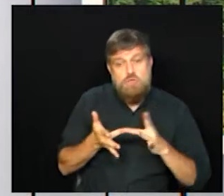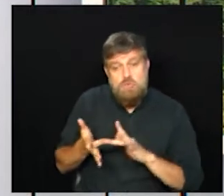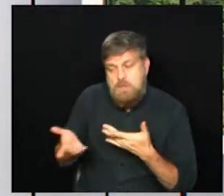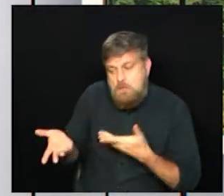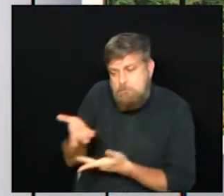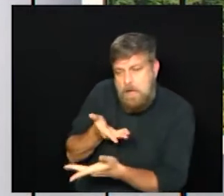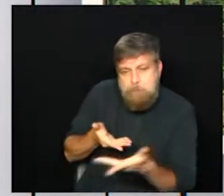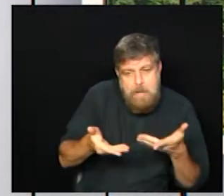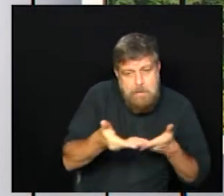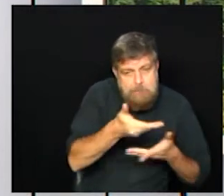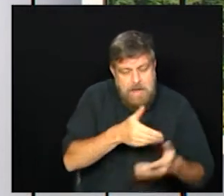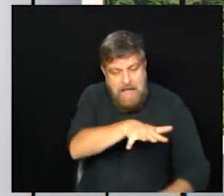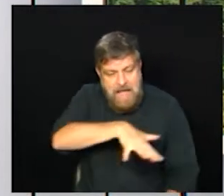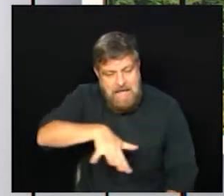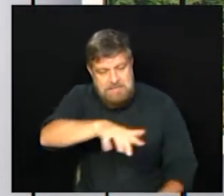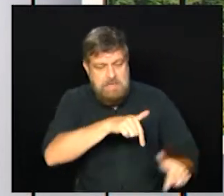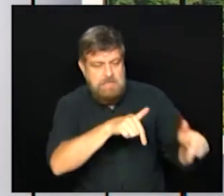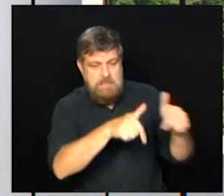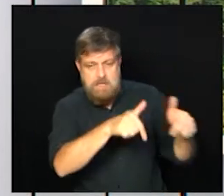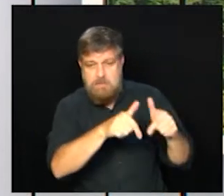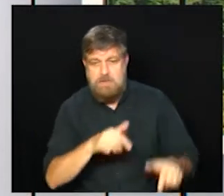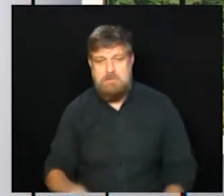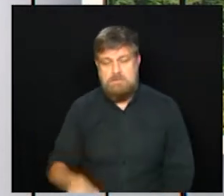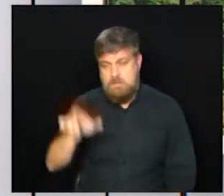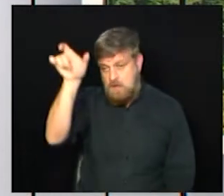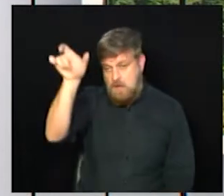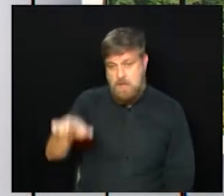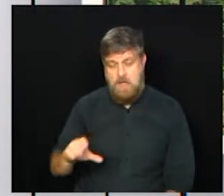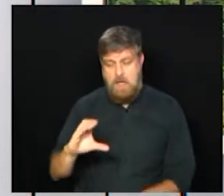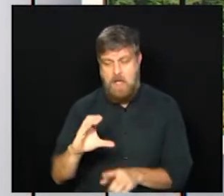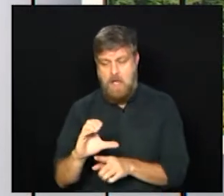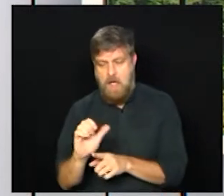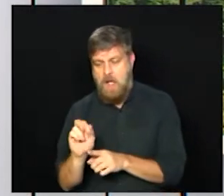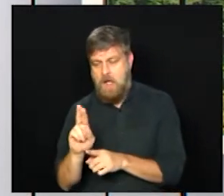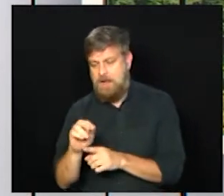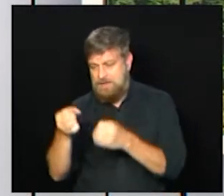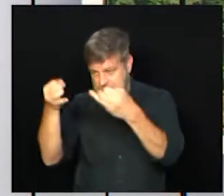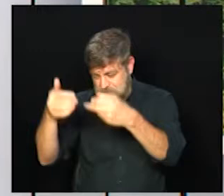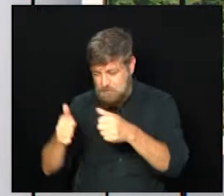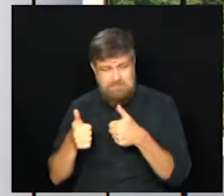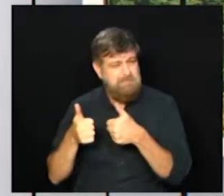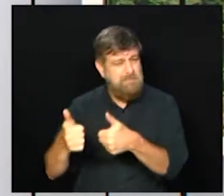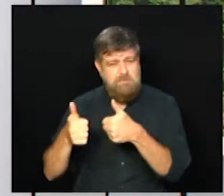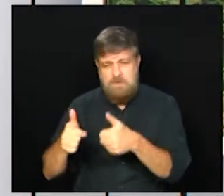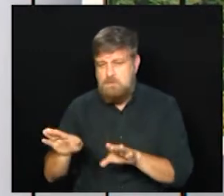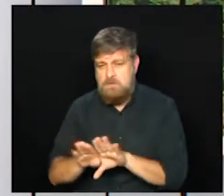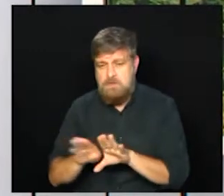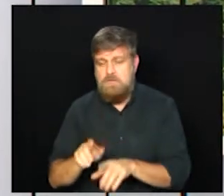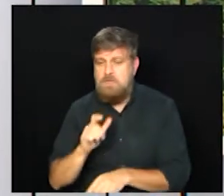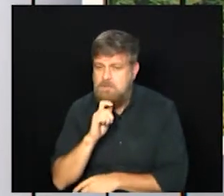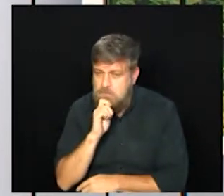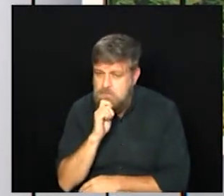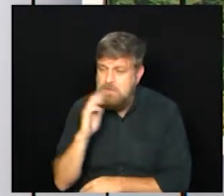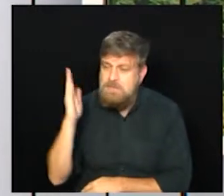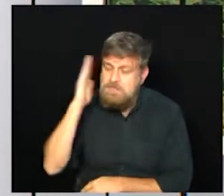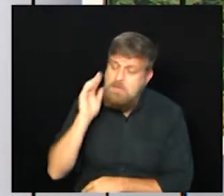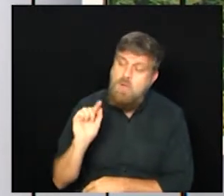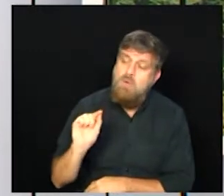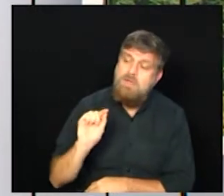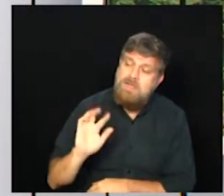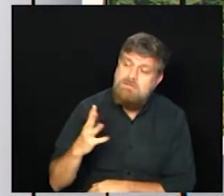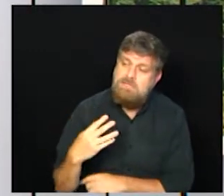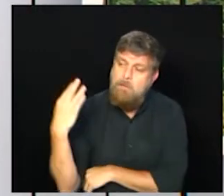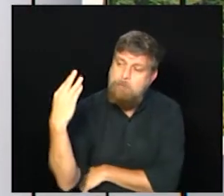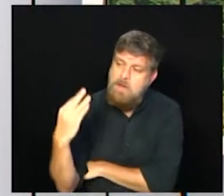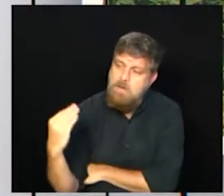A escuta, né? Como acho que aquela foi perfeita nisso, né? Na verdade, a escuta tem que ser a escuta do centro de saúde, tem que ser a escuta